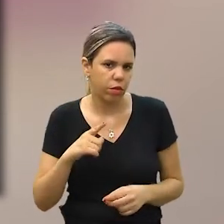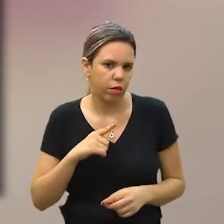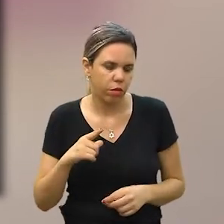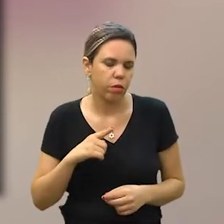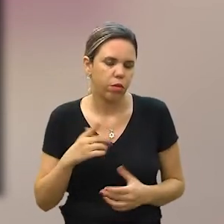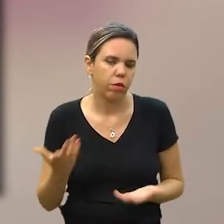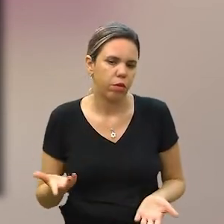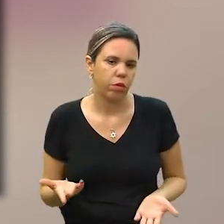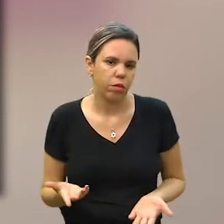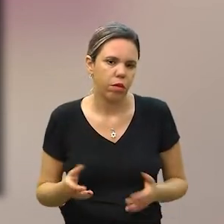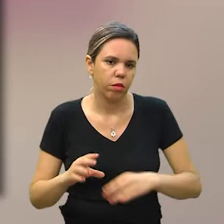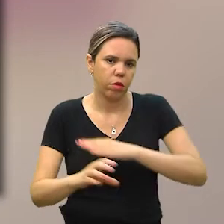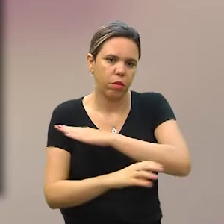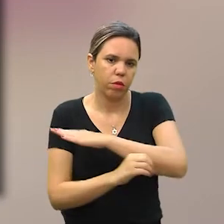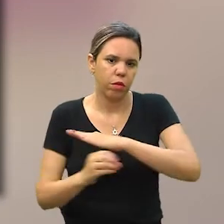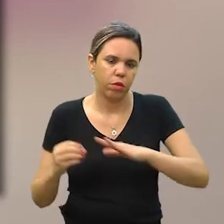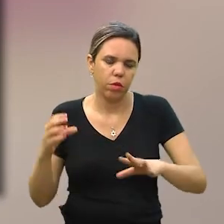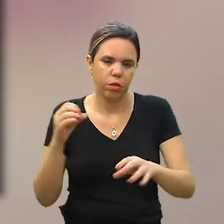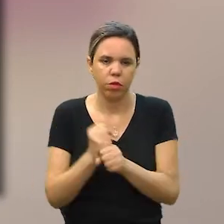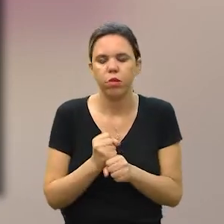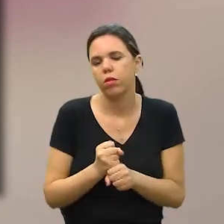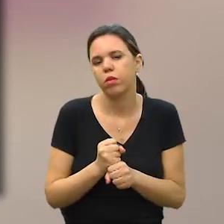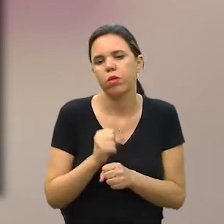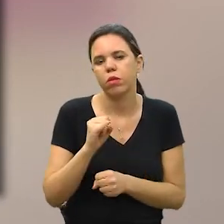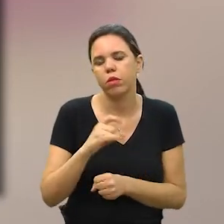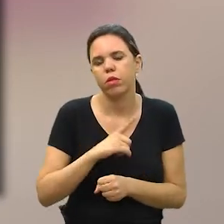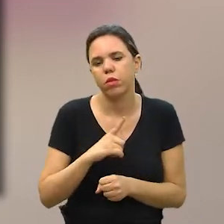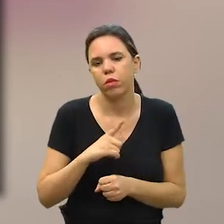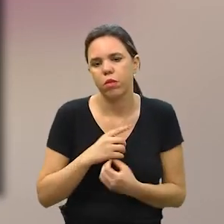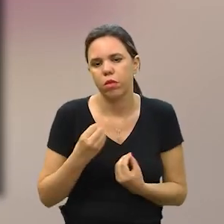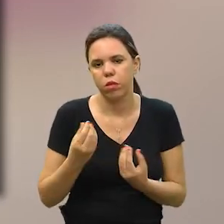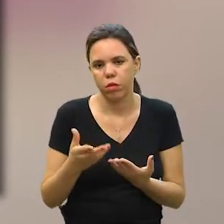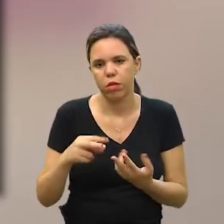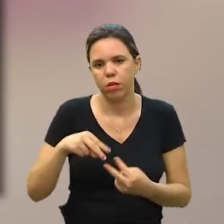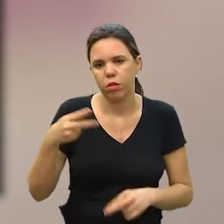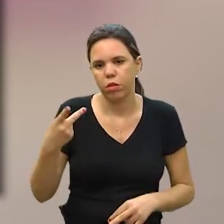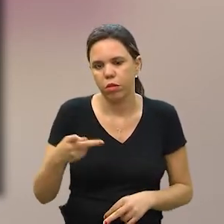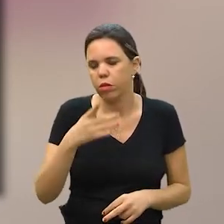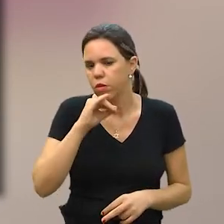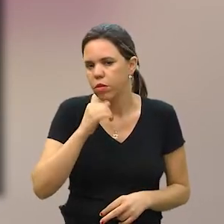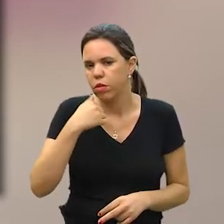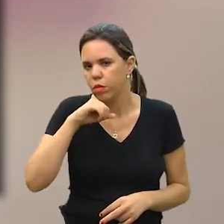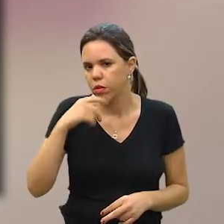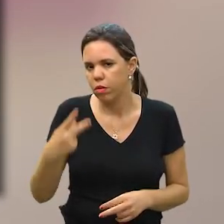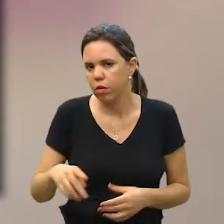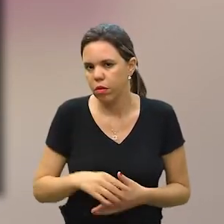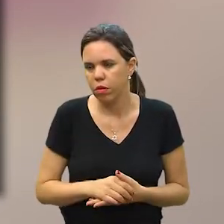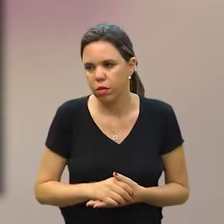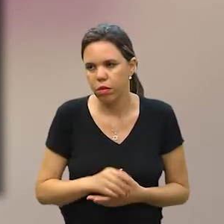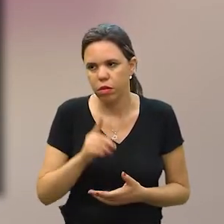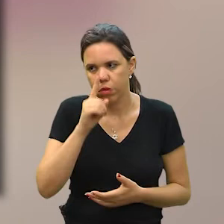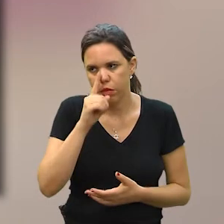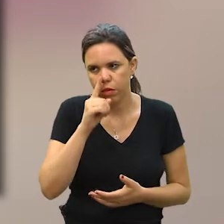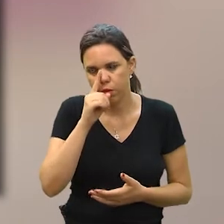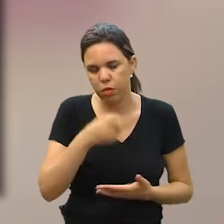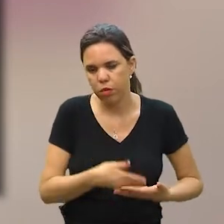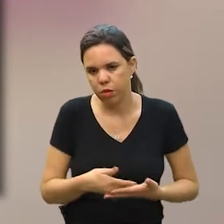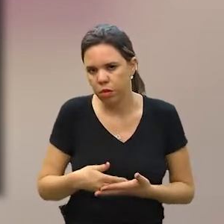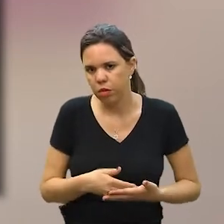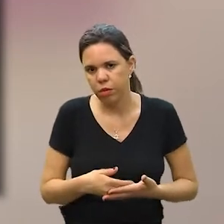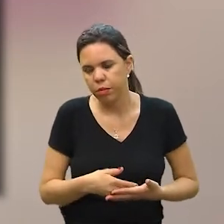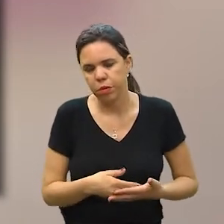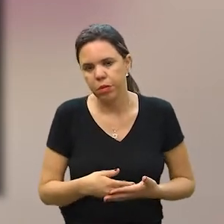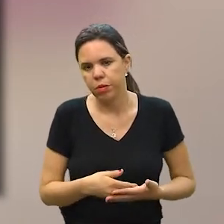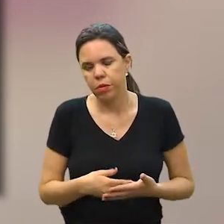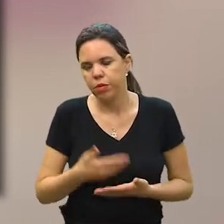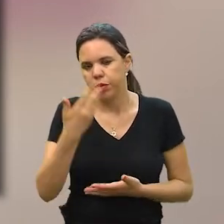à trombose, porque você calcula, né, Vivi, que se você herdar o gene do seu pai e da sua mãe, seu risco do bebê, no